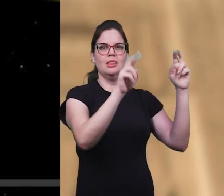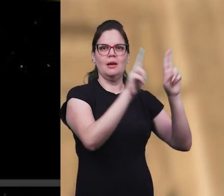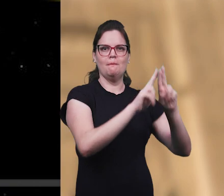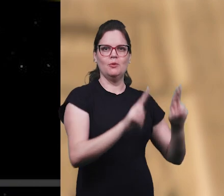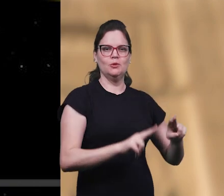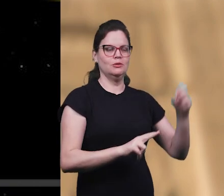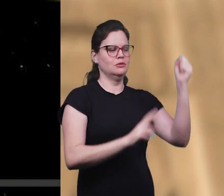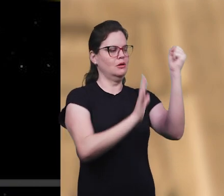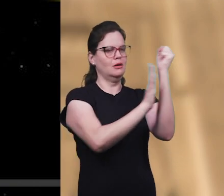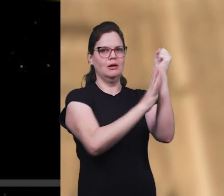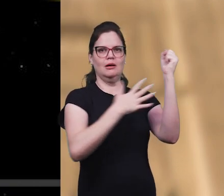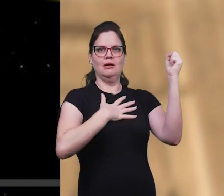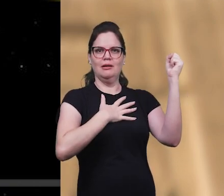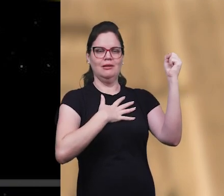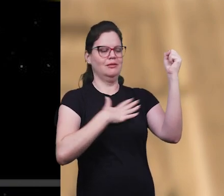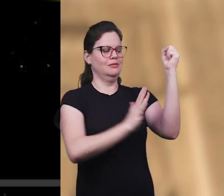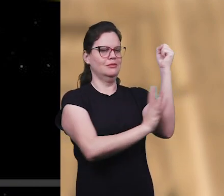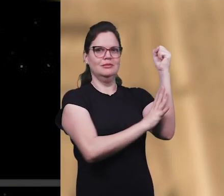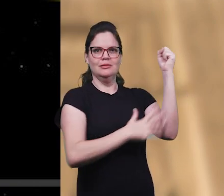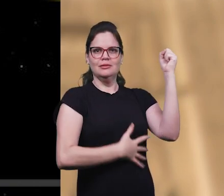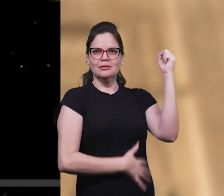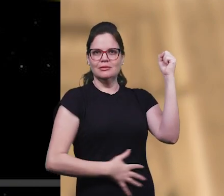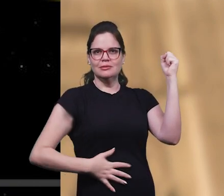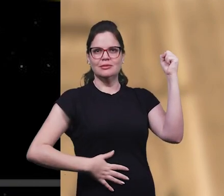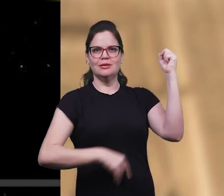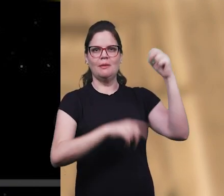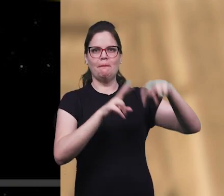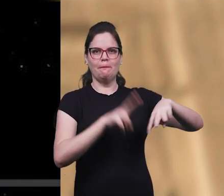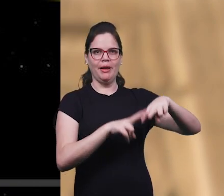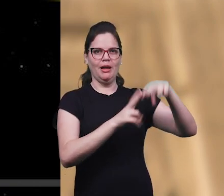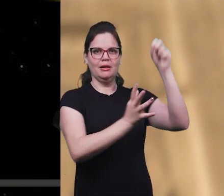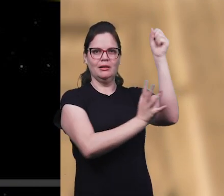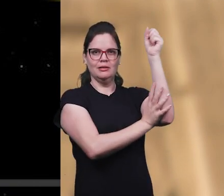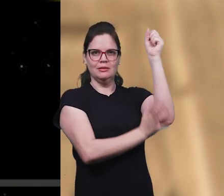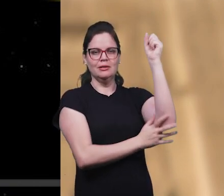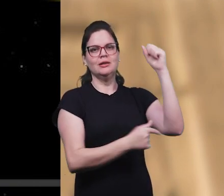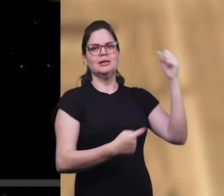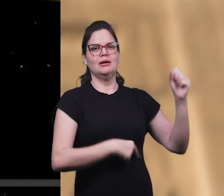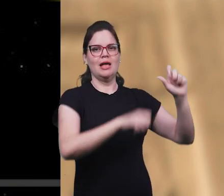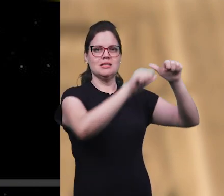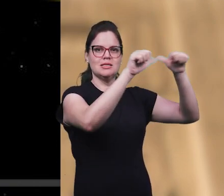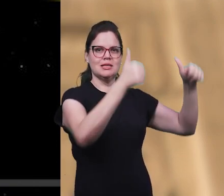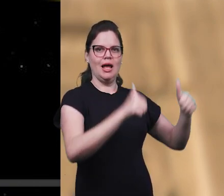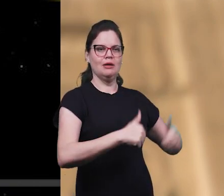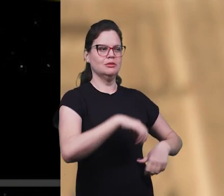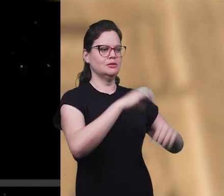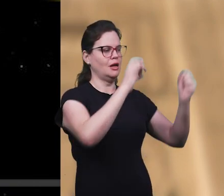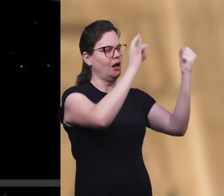divide esses impérios com aquela estátua.